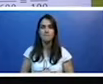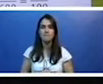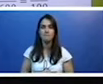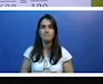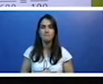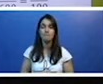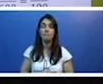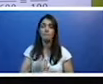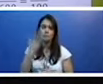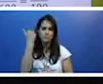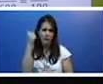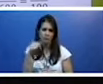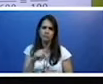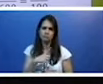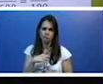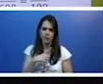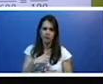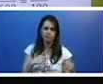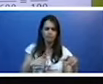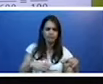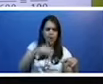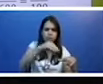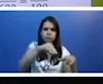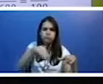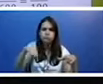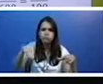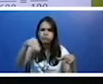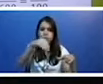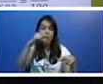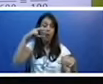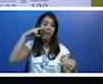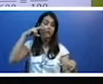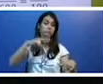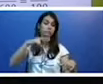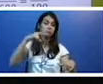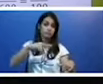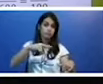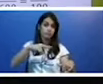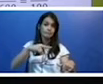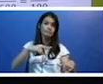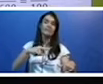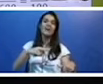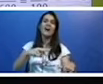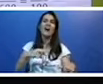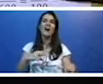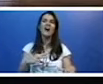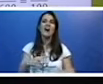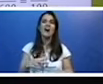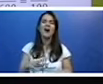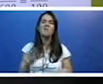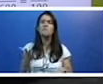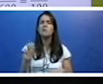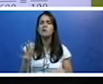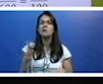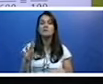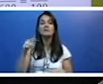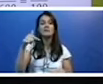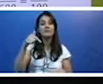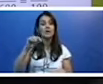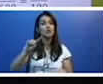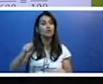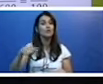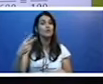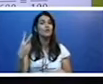planta baixa a distância é referente a 7,26 metros é aproximadamente